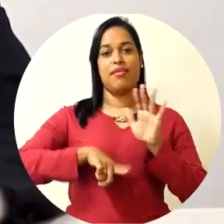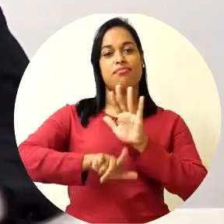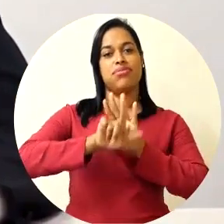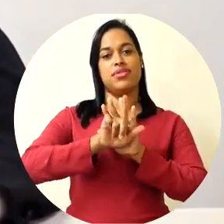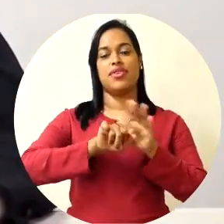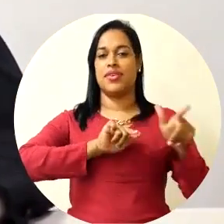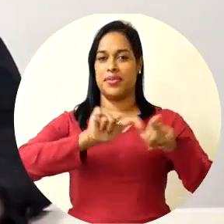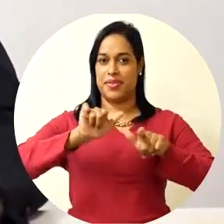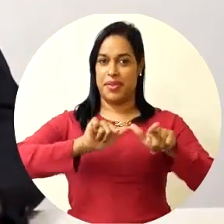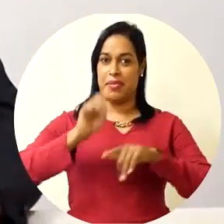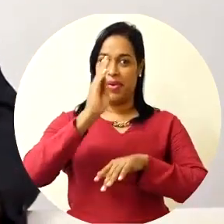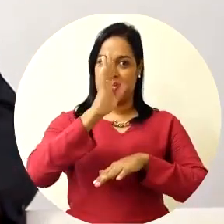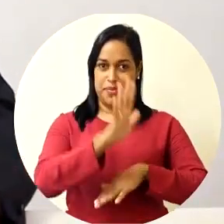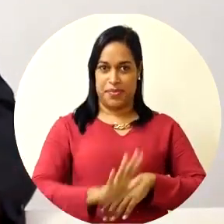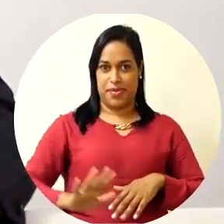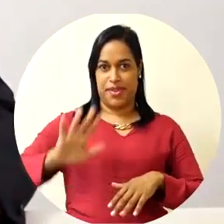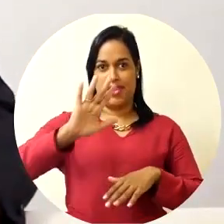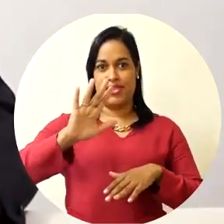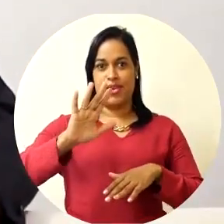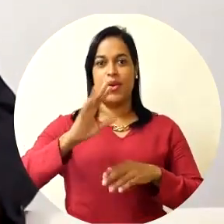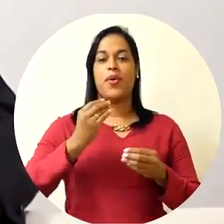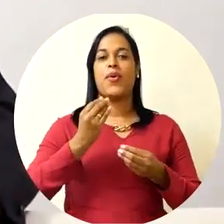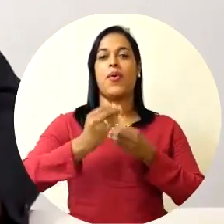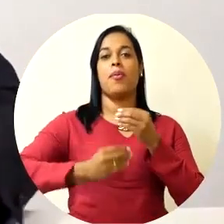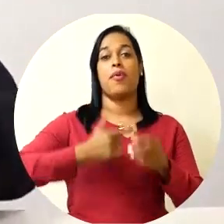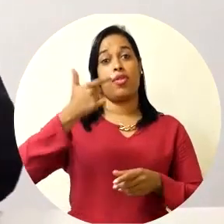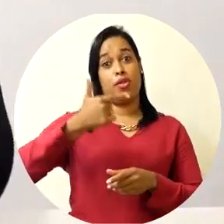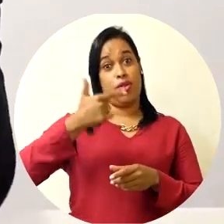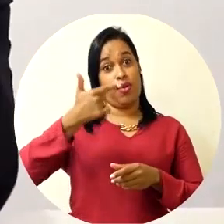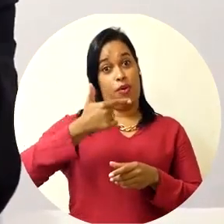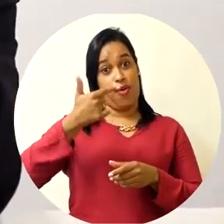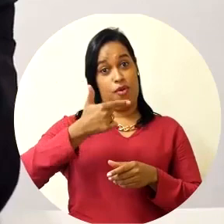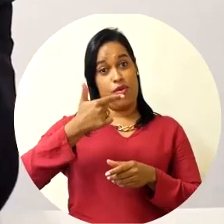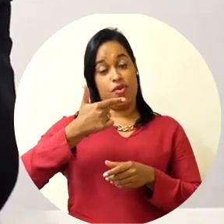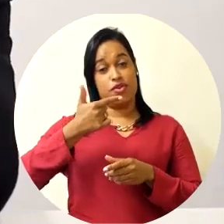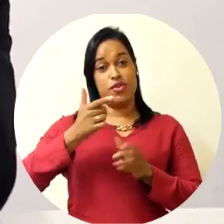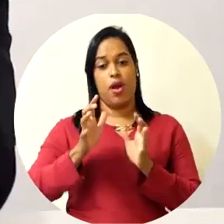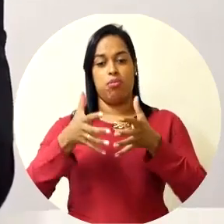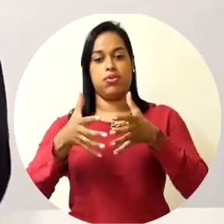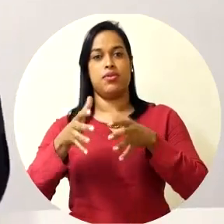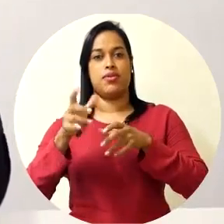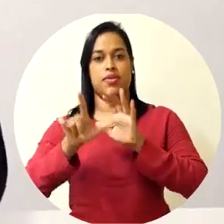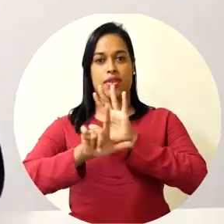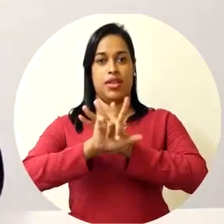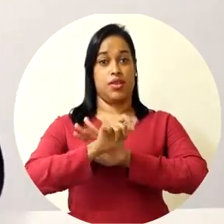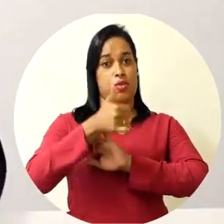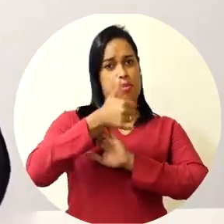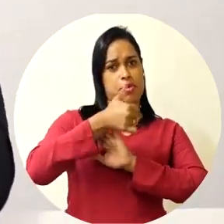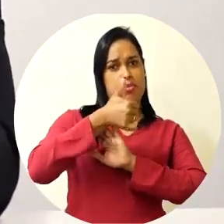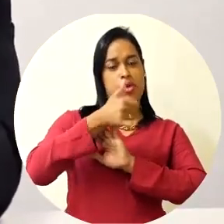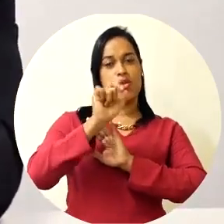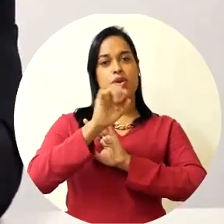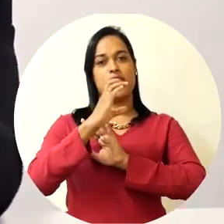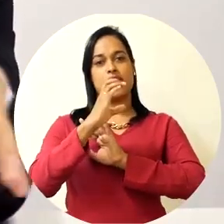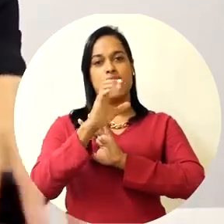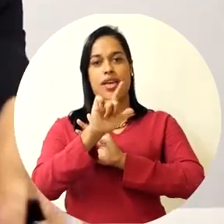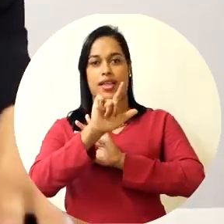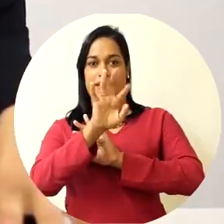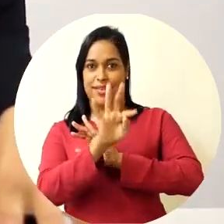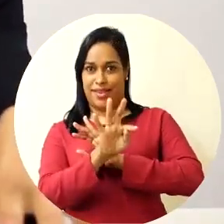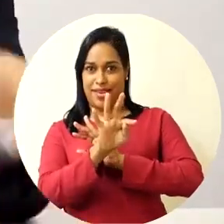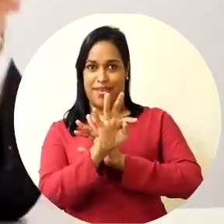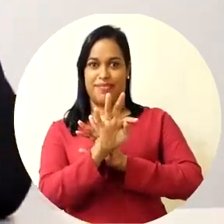contidas nas leis do trabalho no Brasil, através de dois grandes conjuntos de leis.